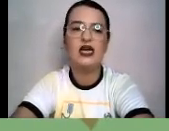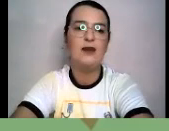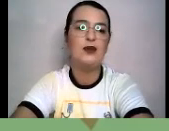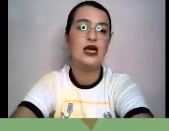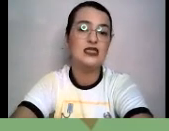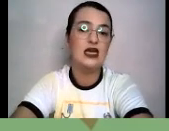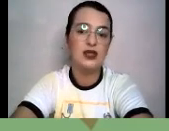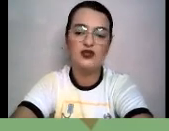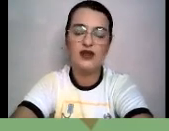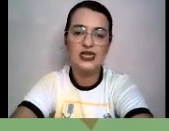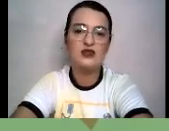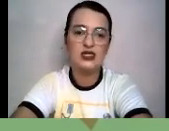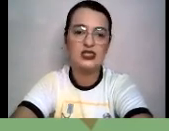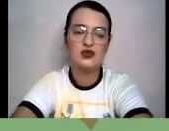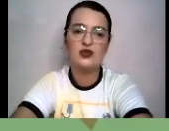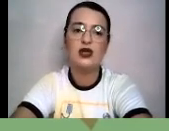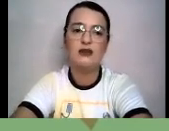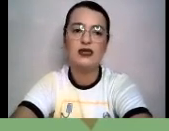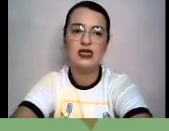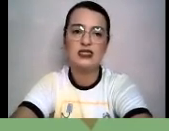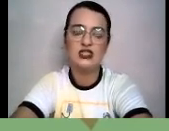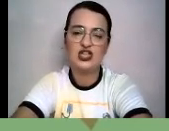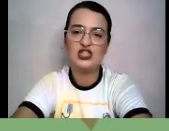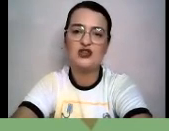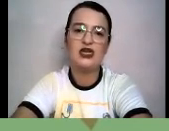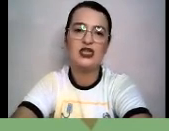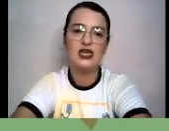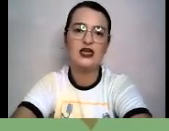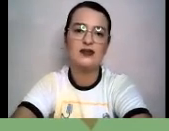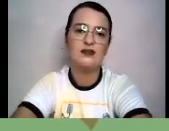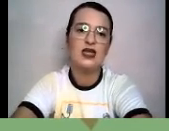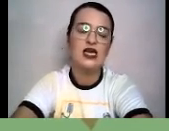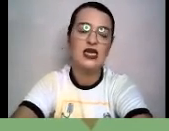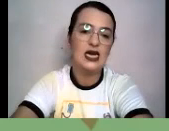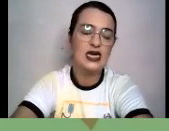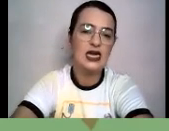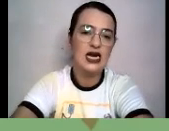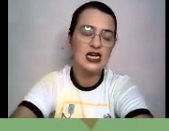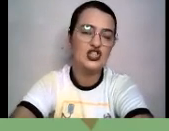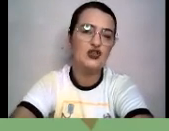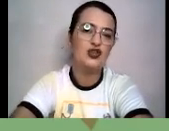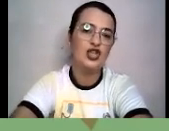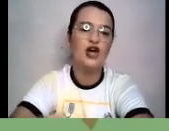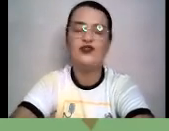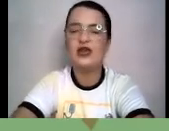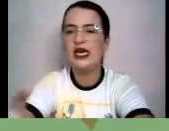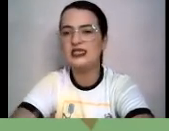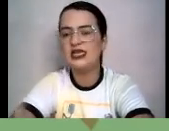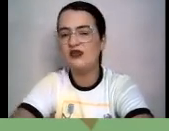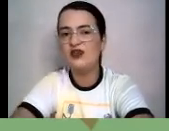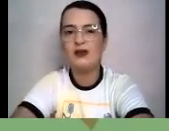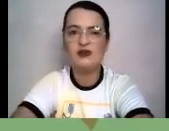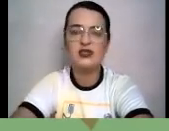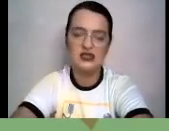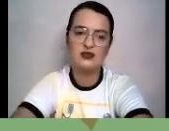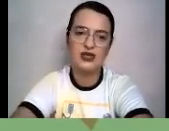essa. É porque ela se repetiu várias vezes, viu? Mas é a sexta questão ainda aí. E aqui a questão 9. Essa é a